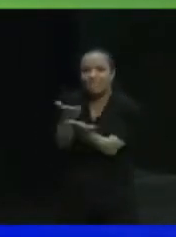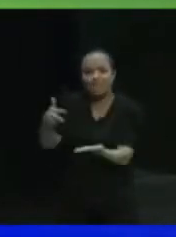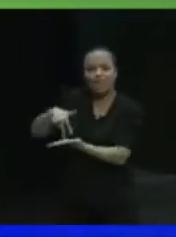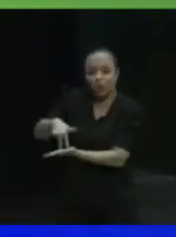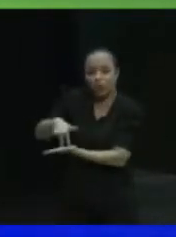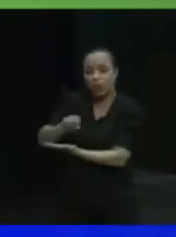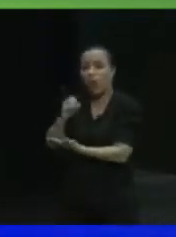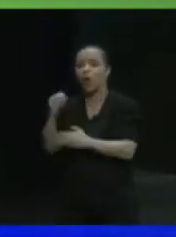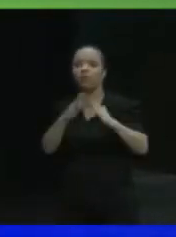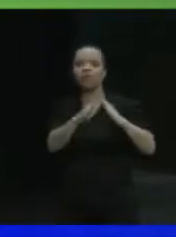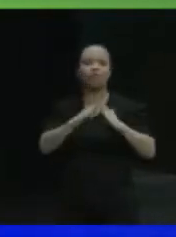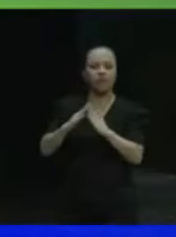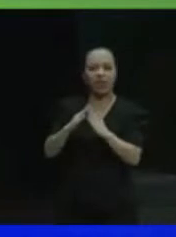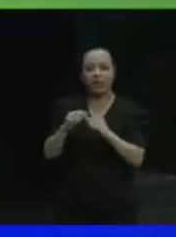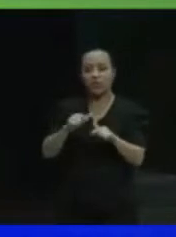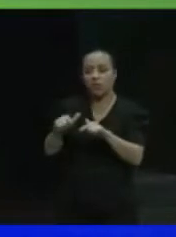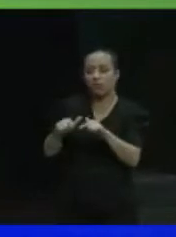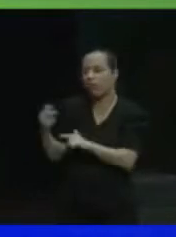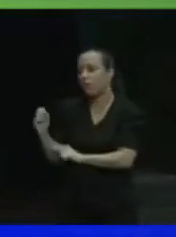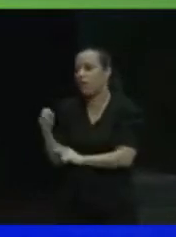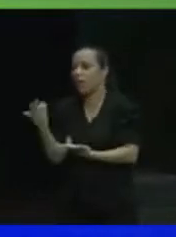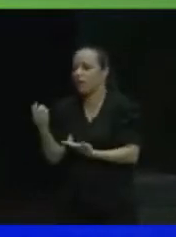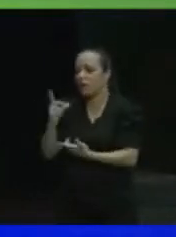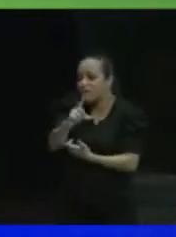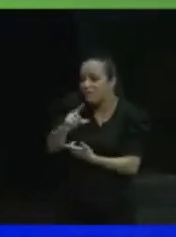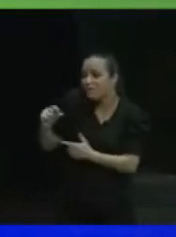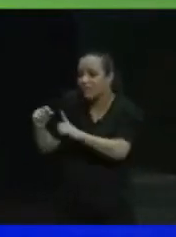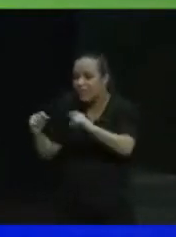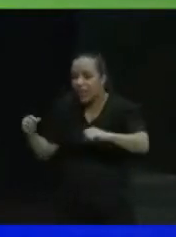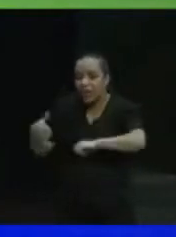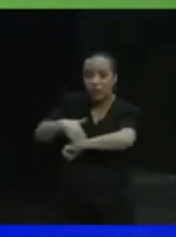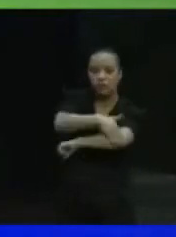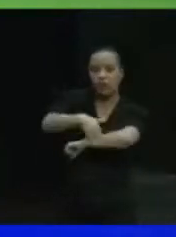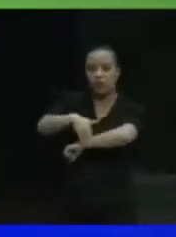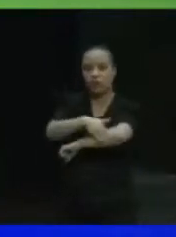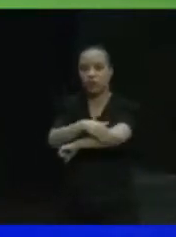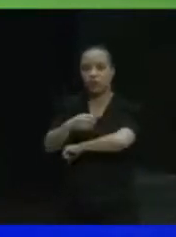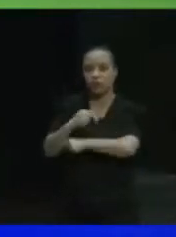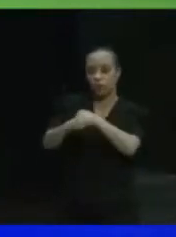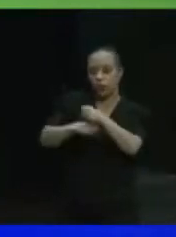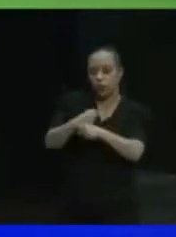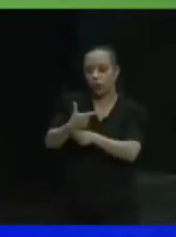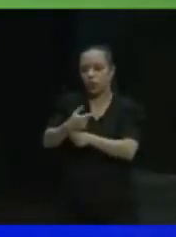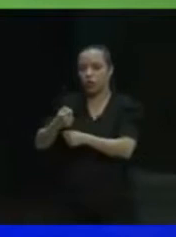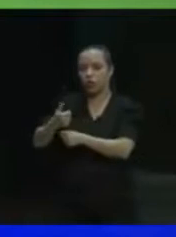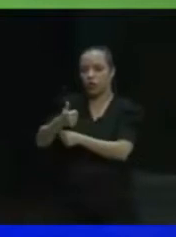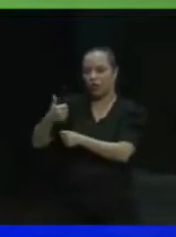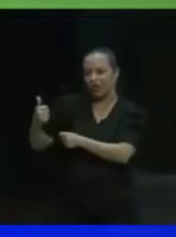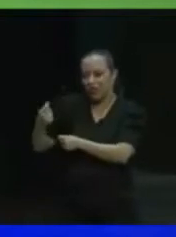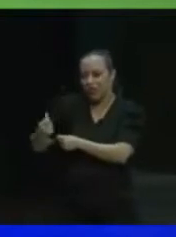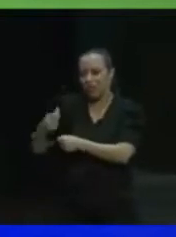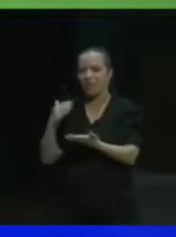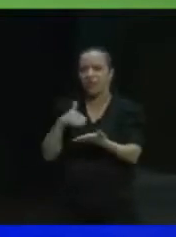suas casas, ou em seus trabalhos, que saíram às ruas em 2015 e